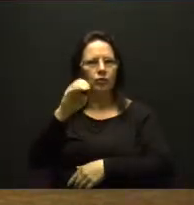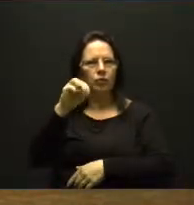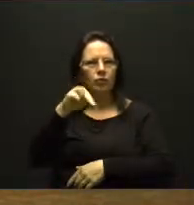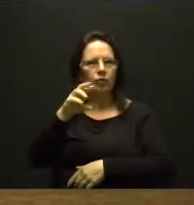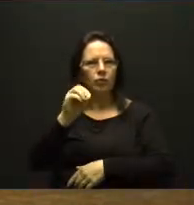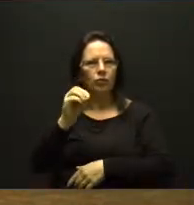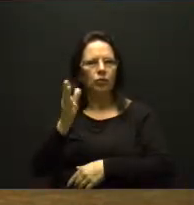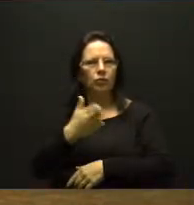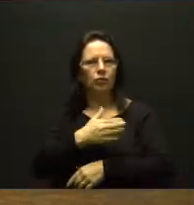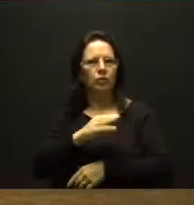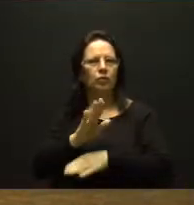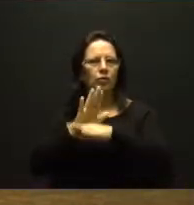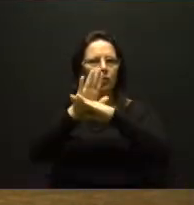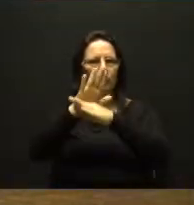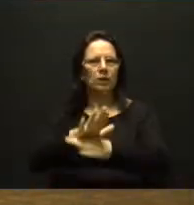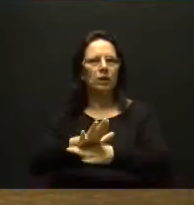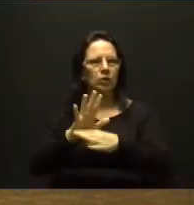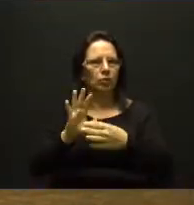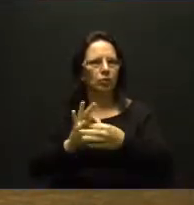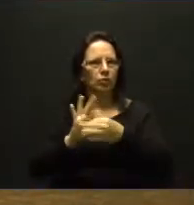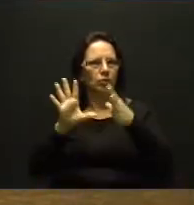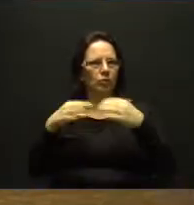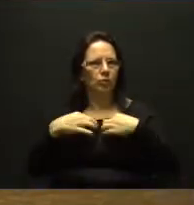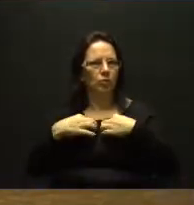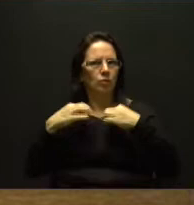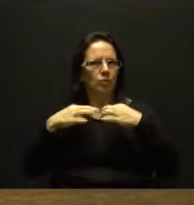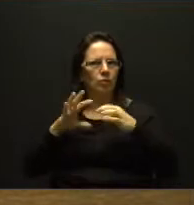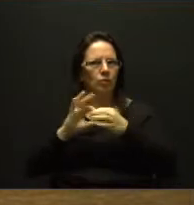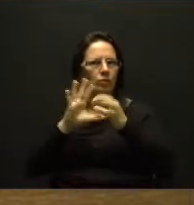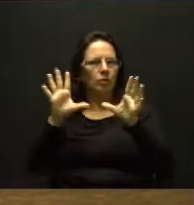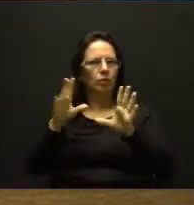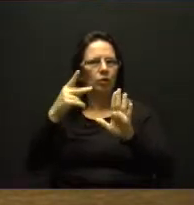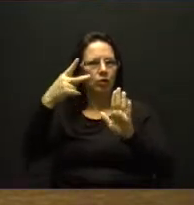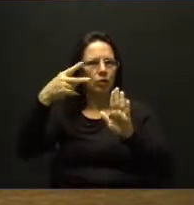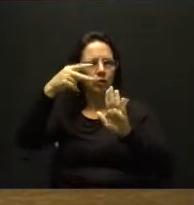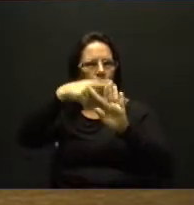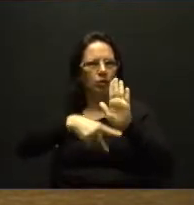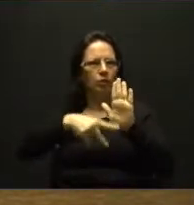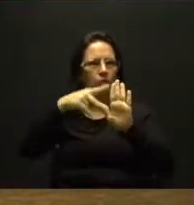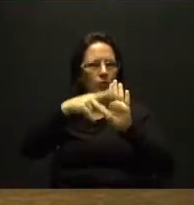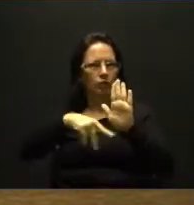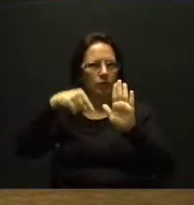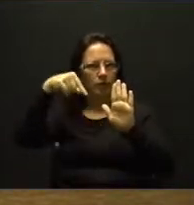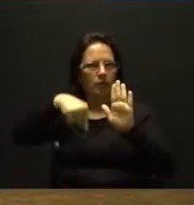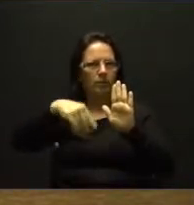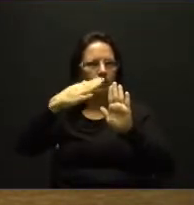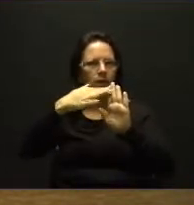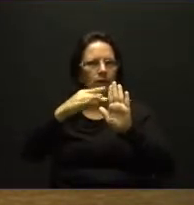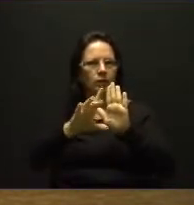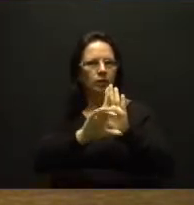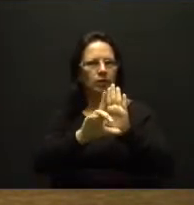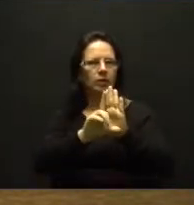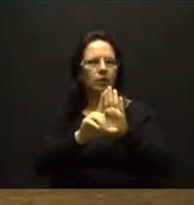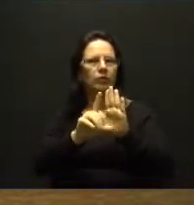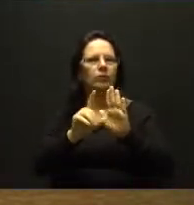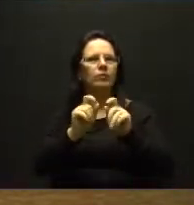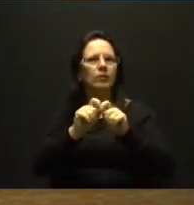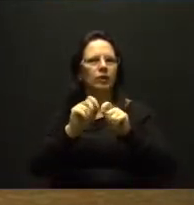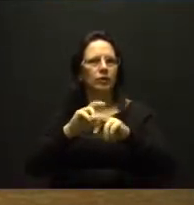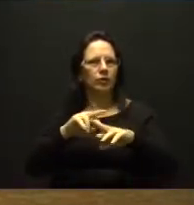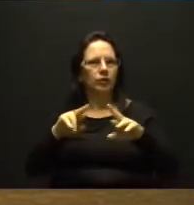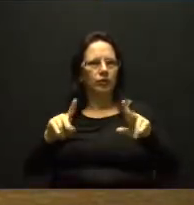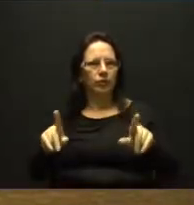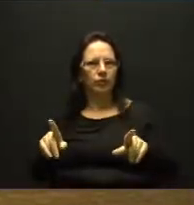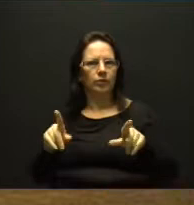bombeiros e também da contribuição voluntária premiada que são mais dois projetos aí que com certeza é fará a diferença